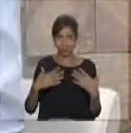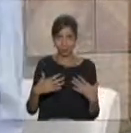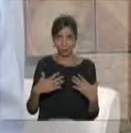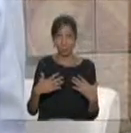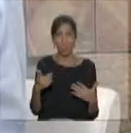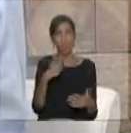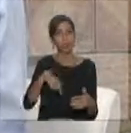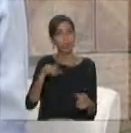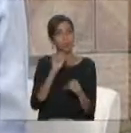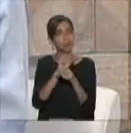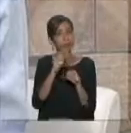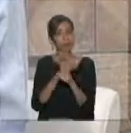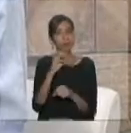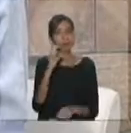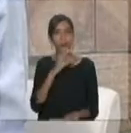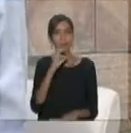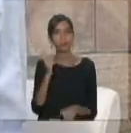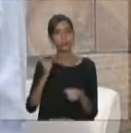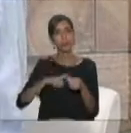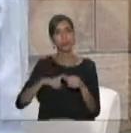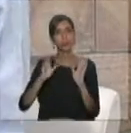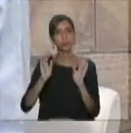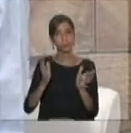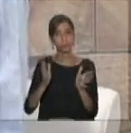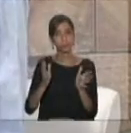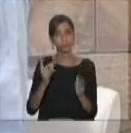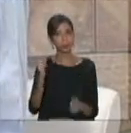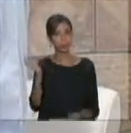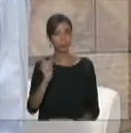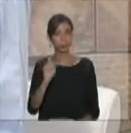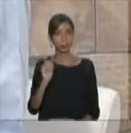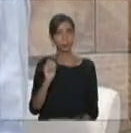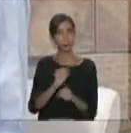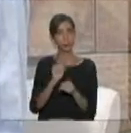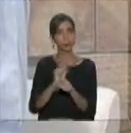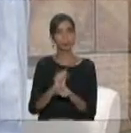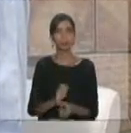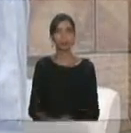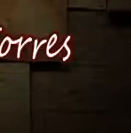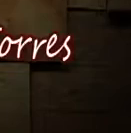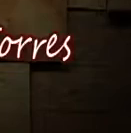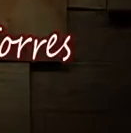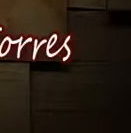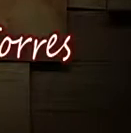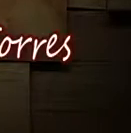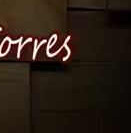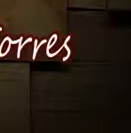bloco. A gente vai fazer mais um rápido intervalo e voltamos rapidinho. Não sai daí não, que é já já.